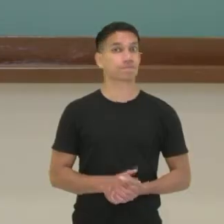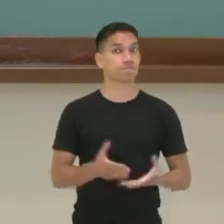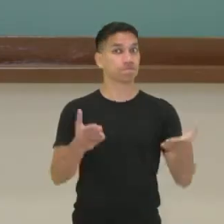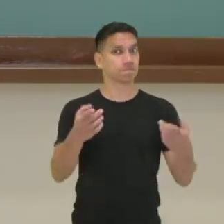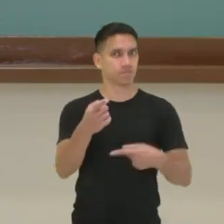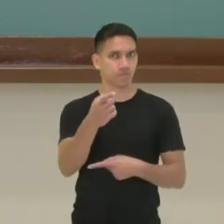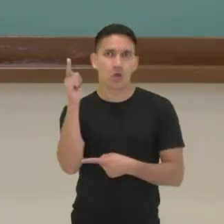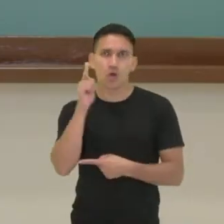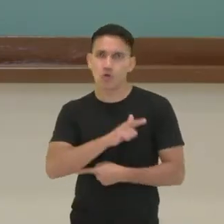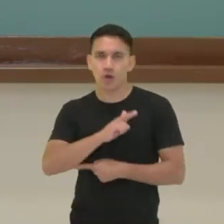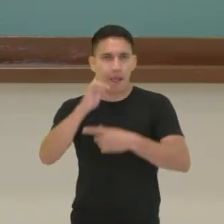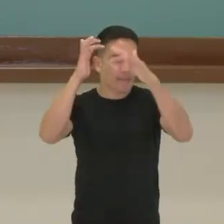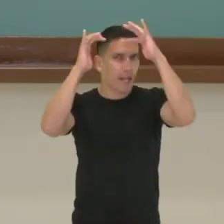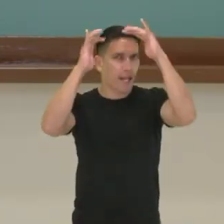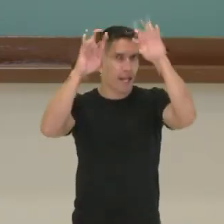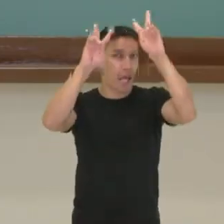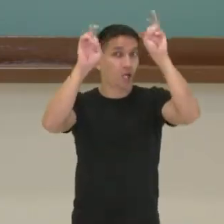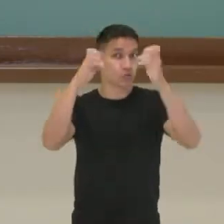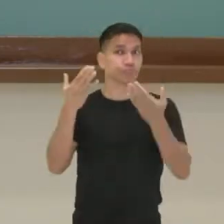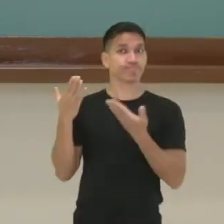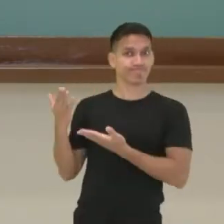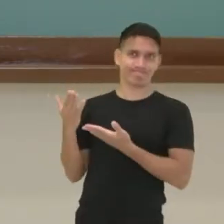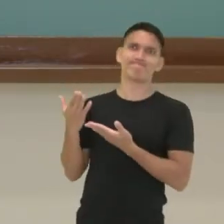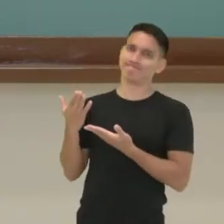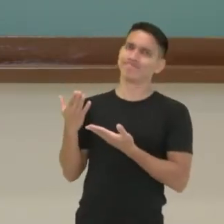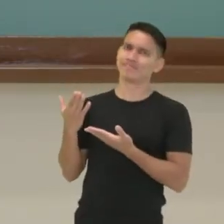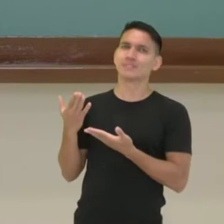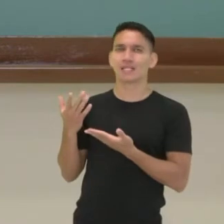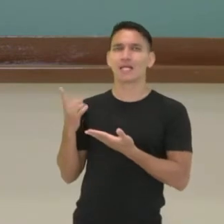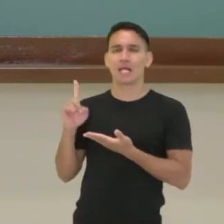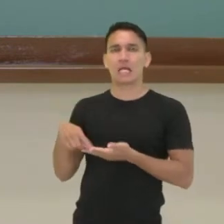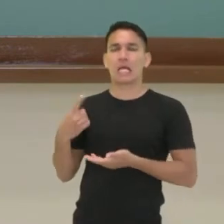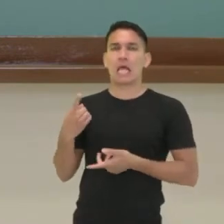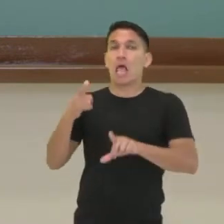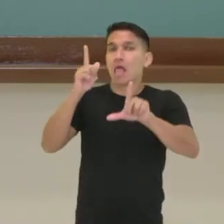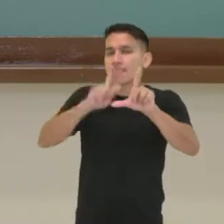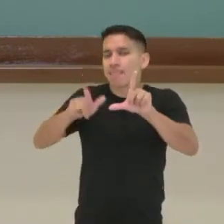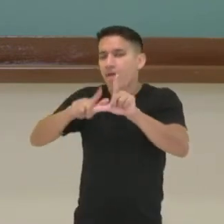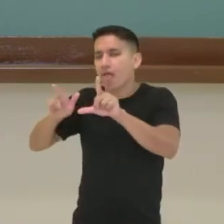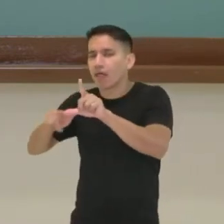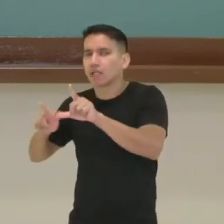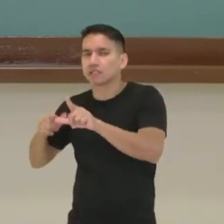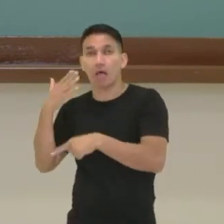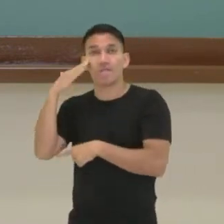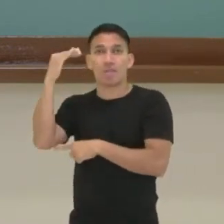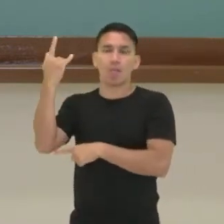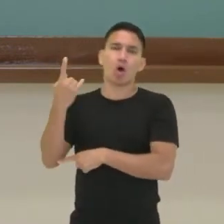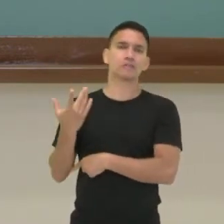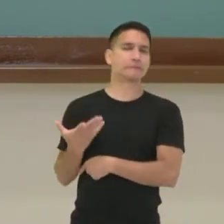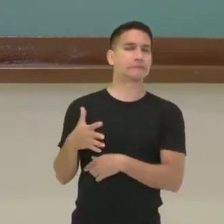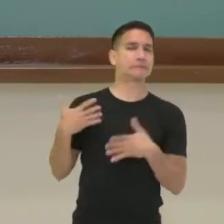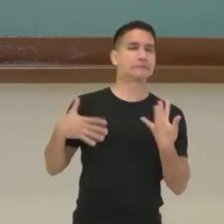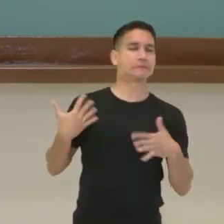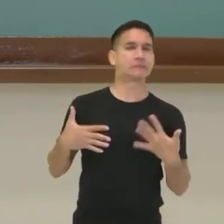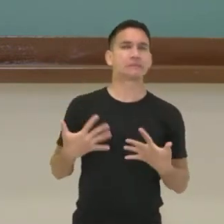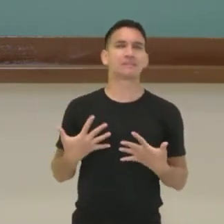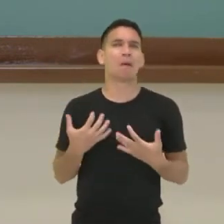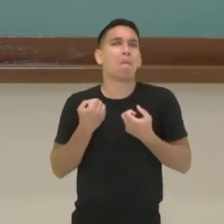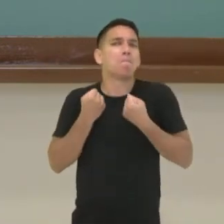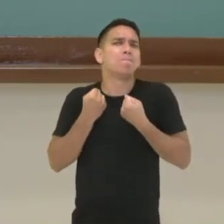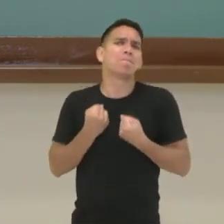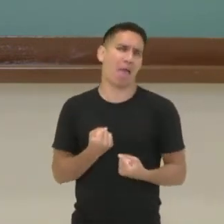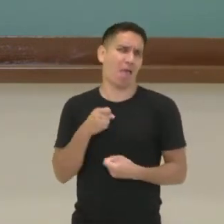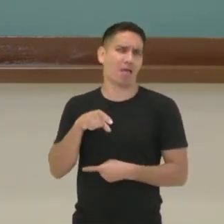E aí, pessoal, conseguiu pensar sobre esse tema? Apesar dessa letra, né? É uma música que ficou muito famosa, muito conhecida, né? O Chico Buarque,